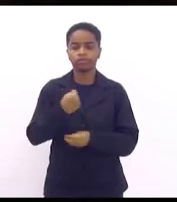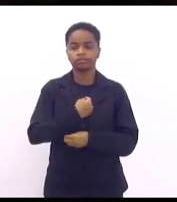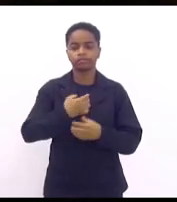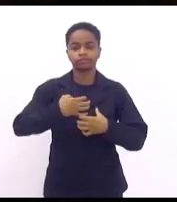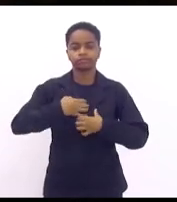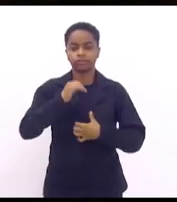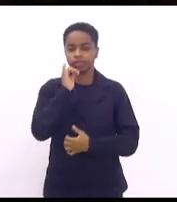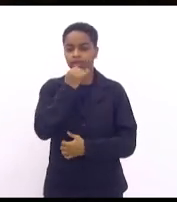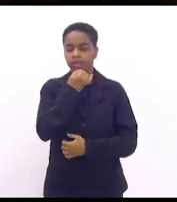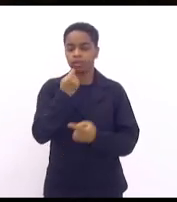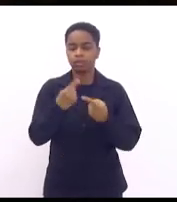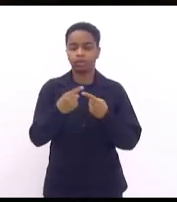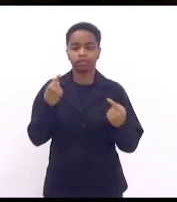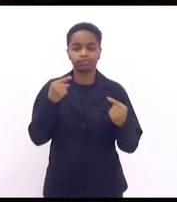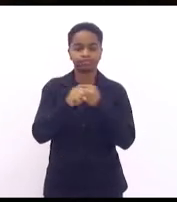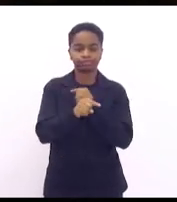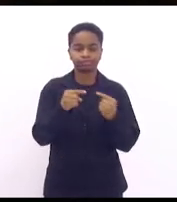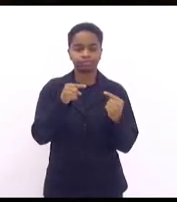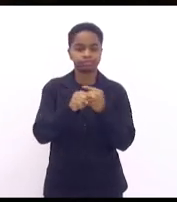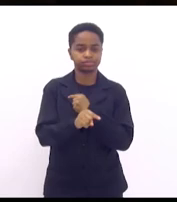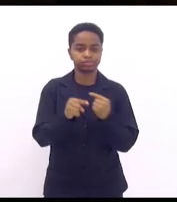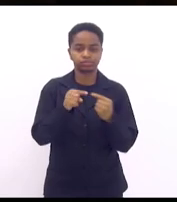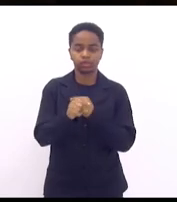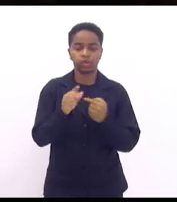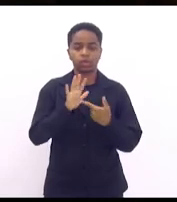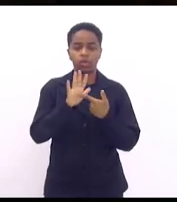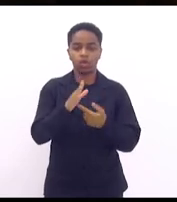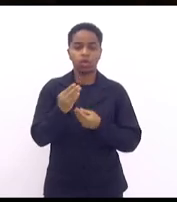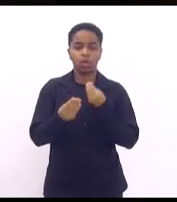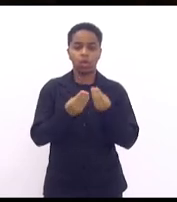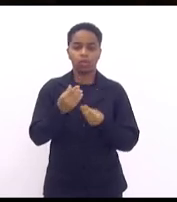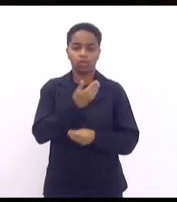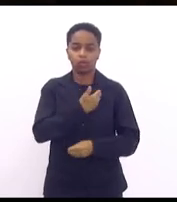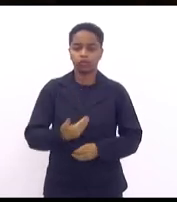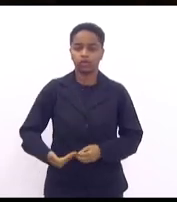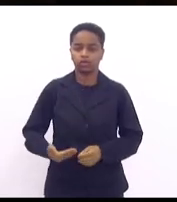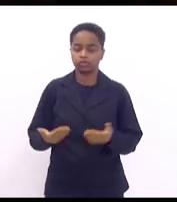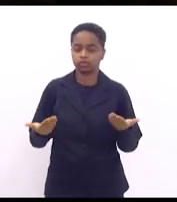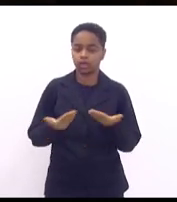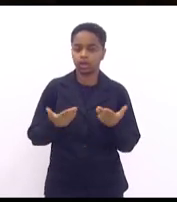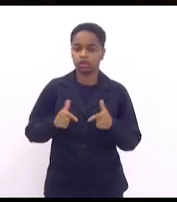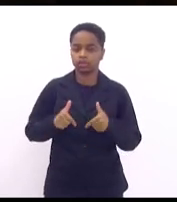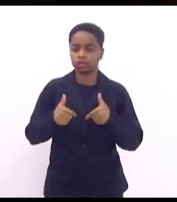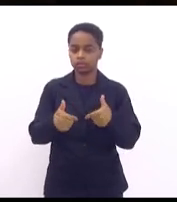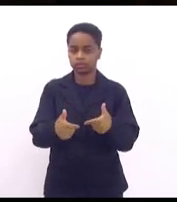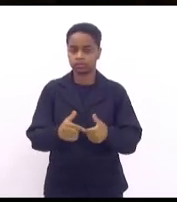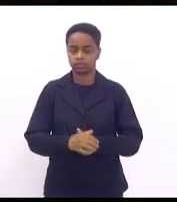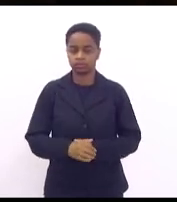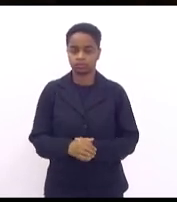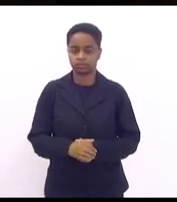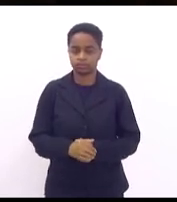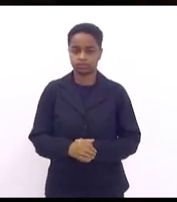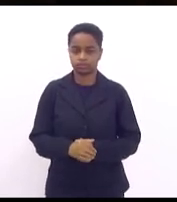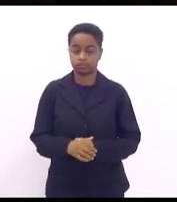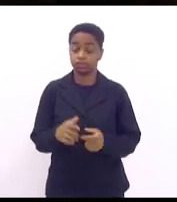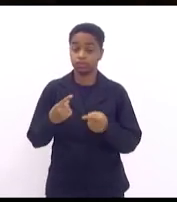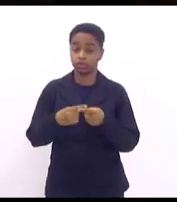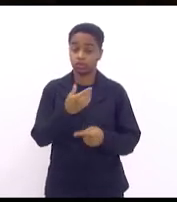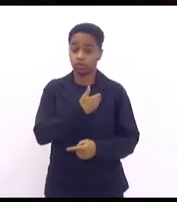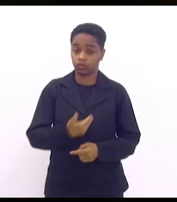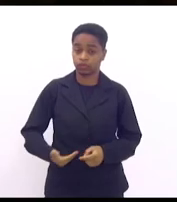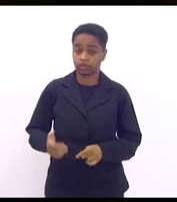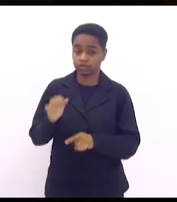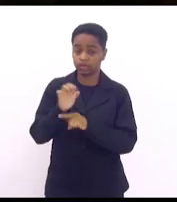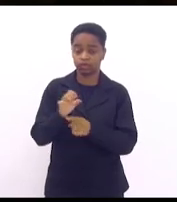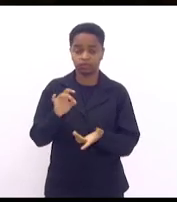perante a contradição que é ter a forma como o governo do Estado hoje é conduzido. O governo do Estado não tem agido